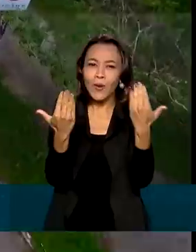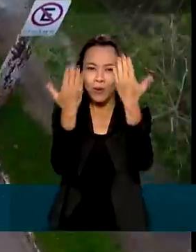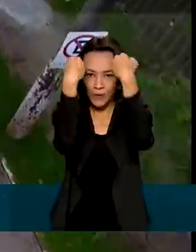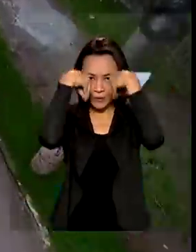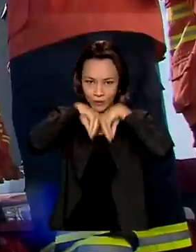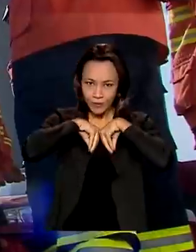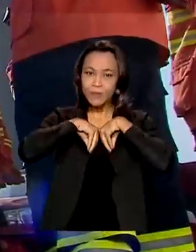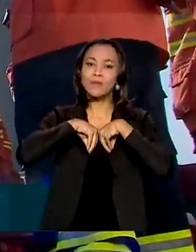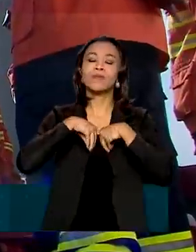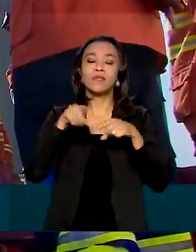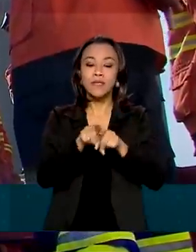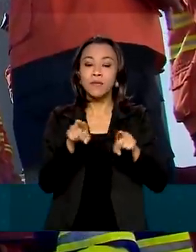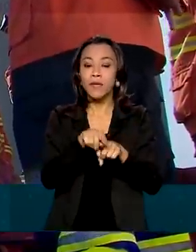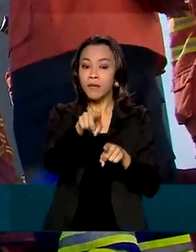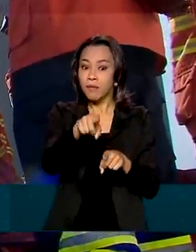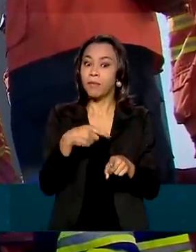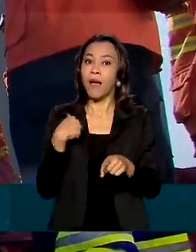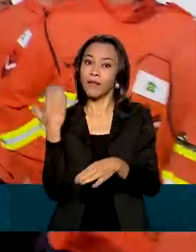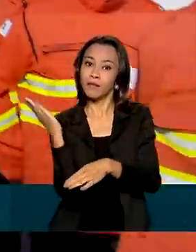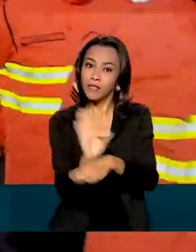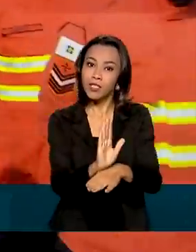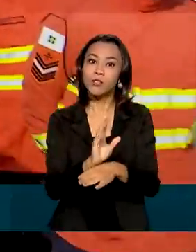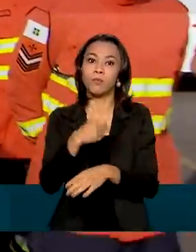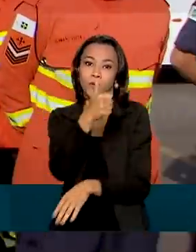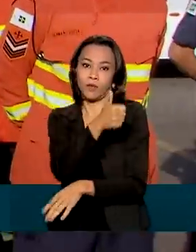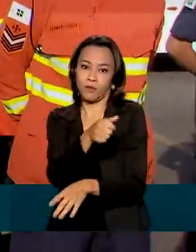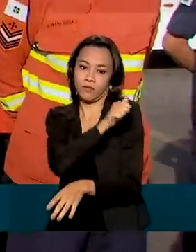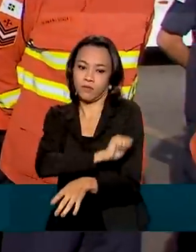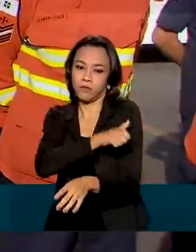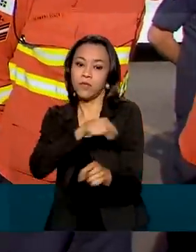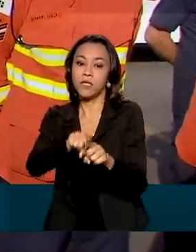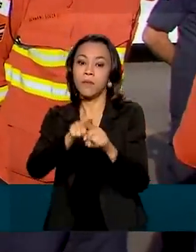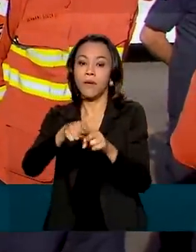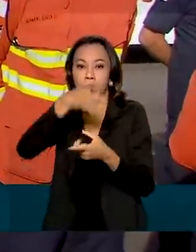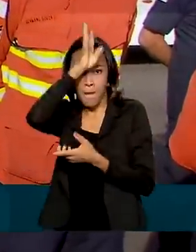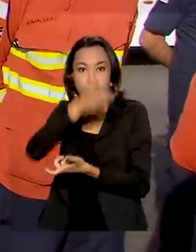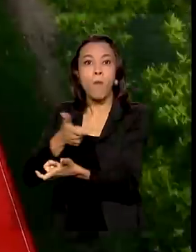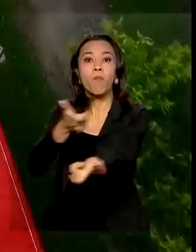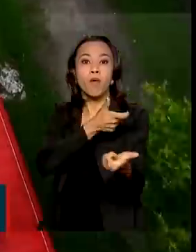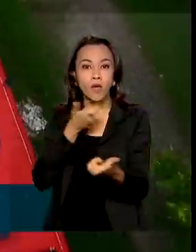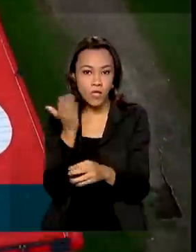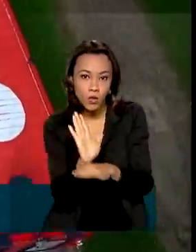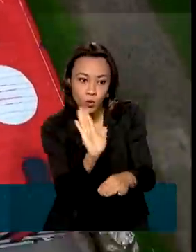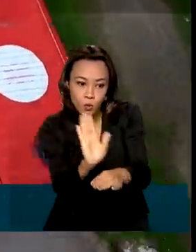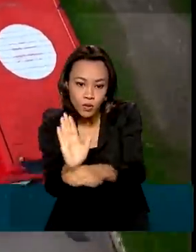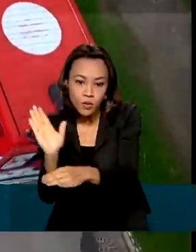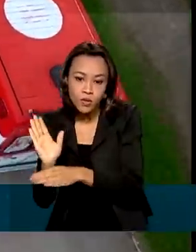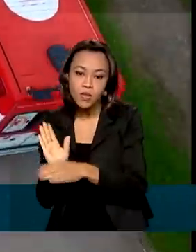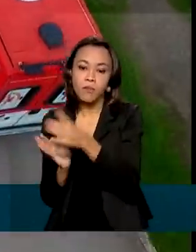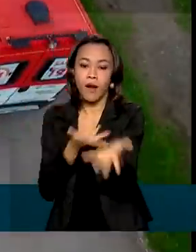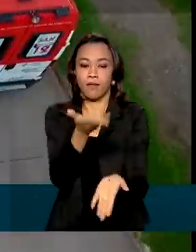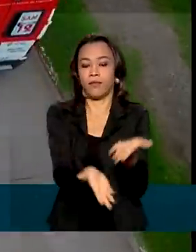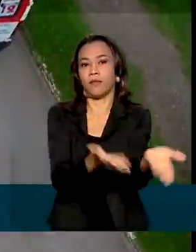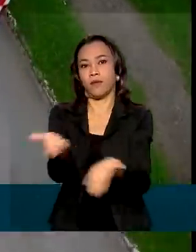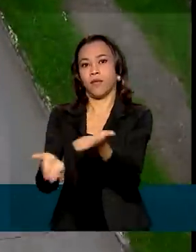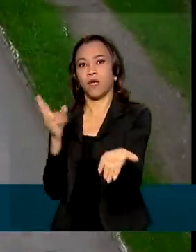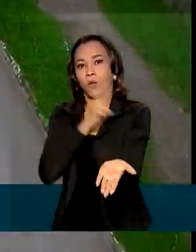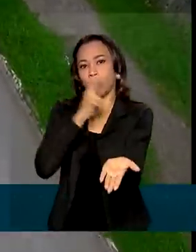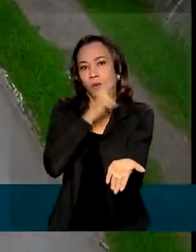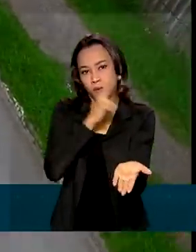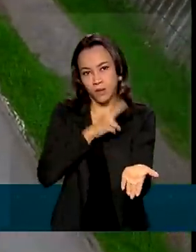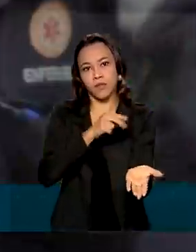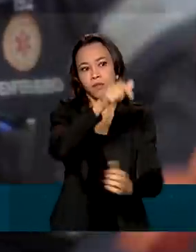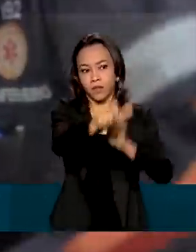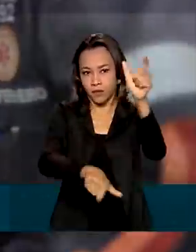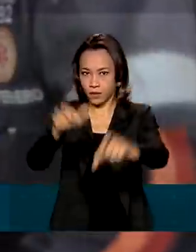pelo Corpo de Bombeiros. Daí a iniciativa federal de capacitar profissionais de atendimentos de emergência